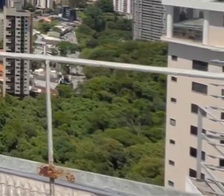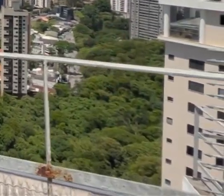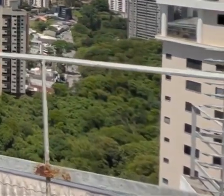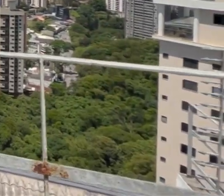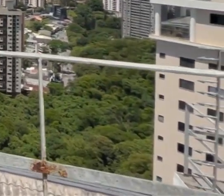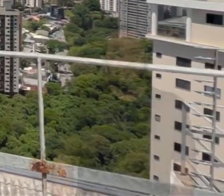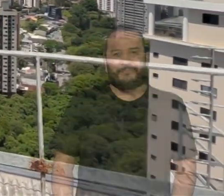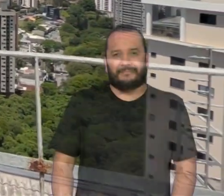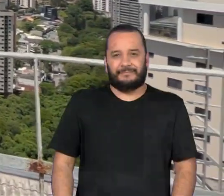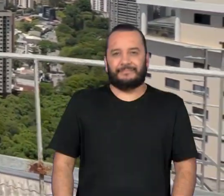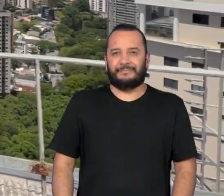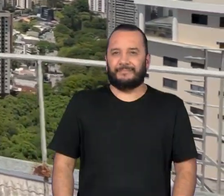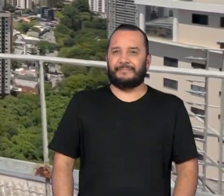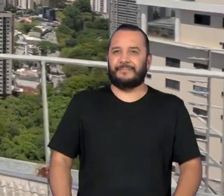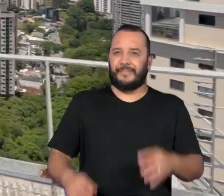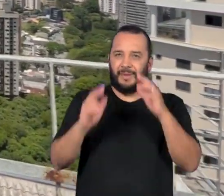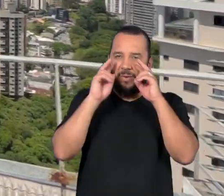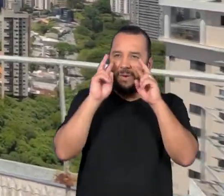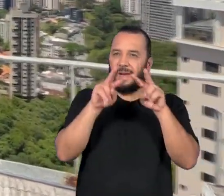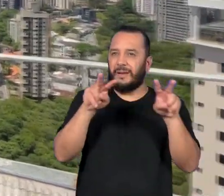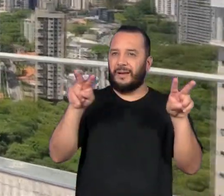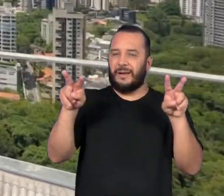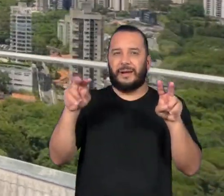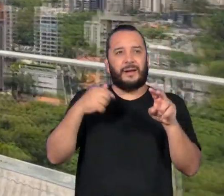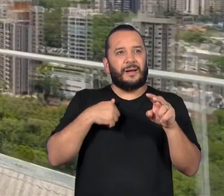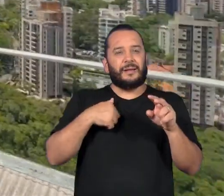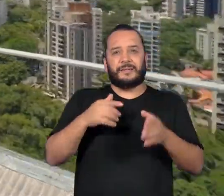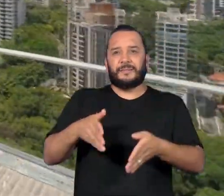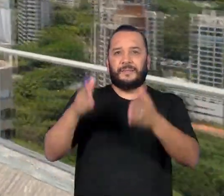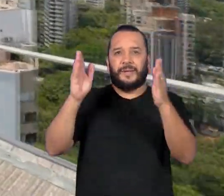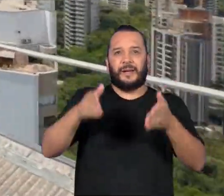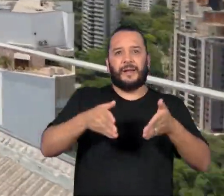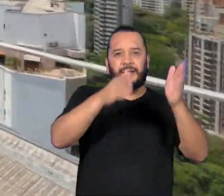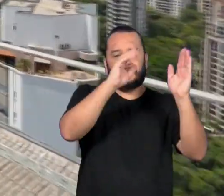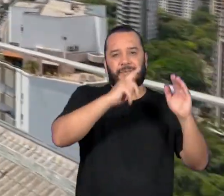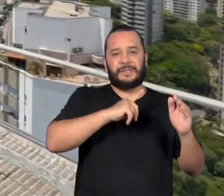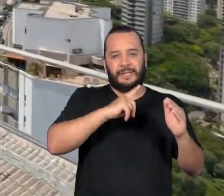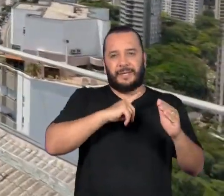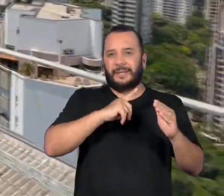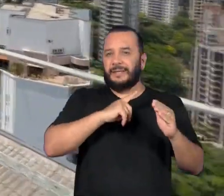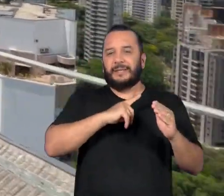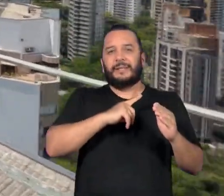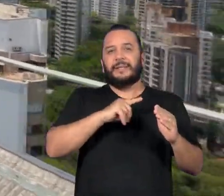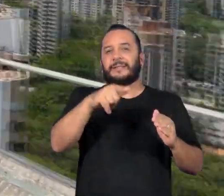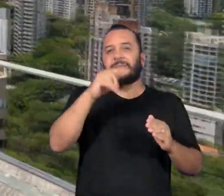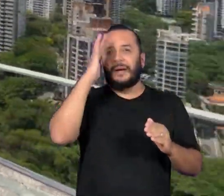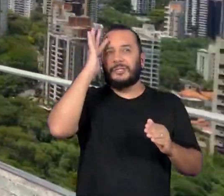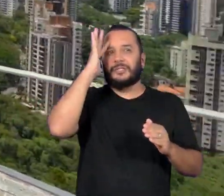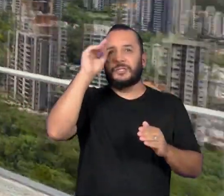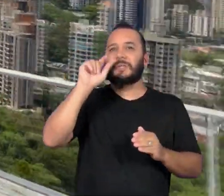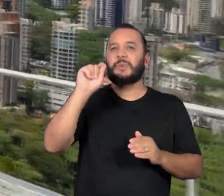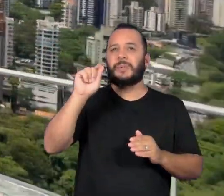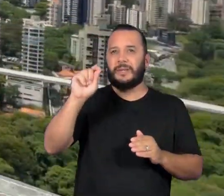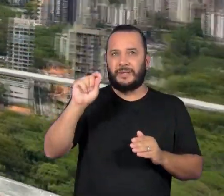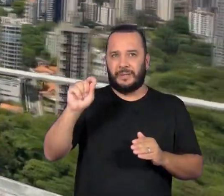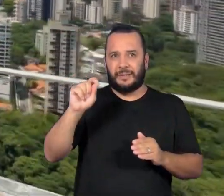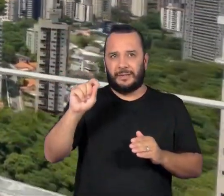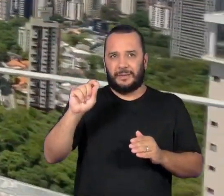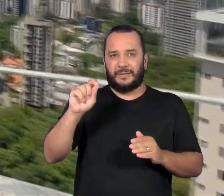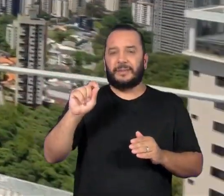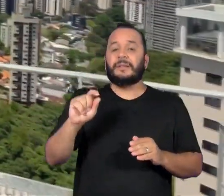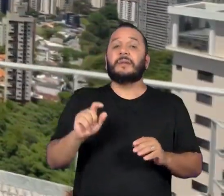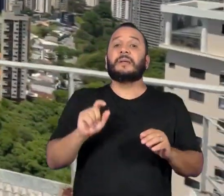Olhando todos esses prédios, cada janelinha dessa daí, cada apartamento desse daí, o que você imagina? Eu imagino quem está limpando e cuidando de tudo